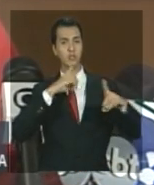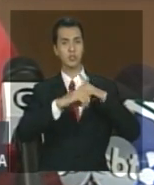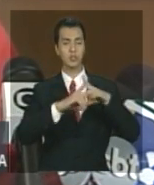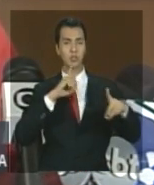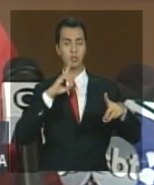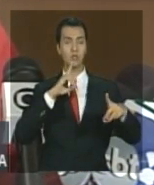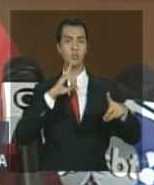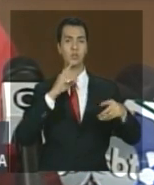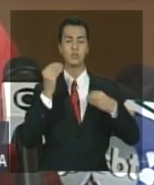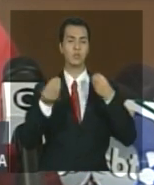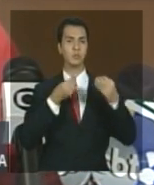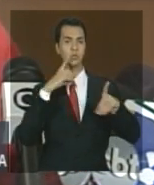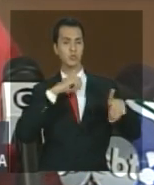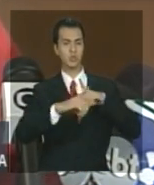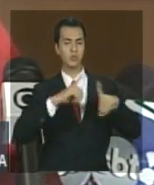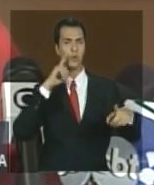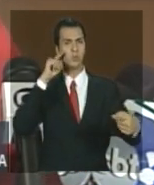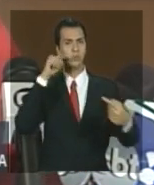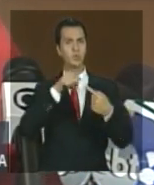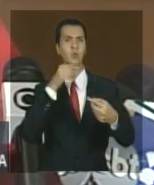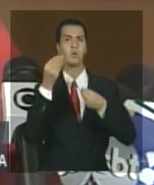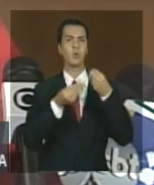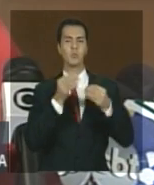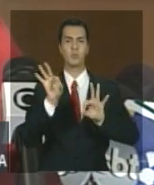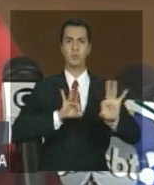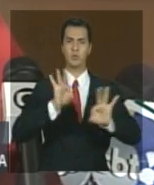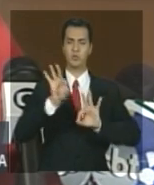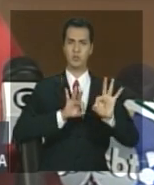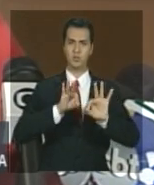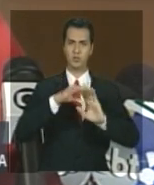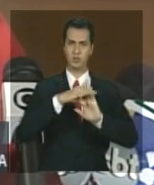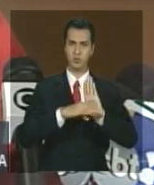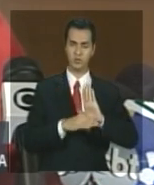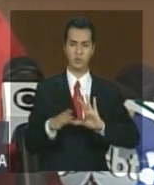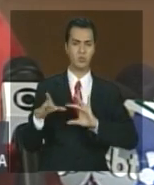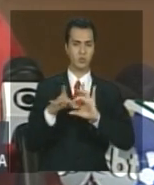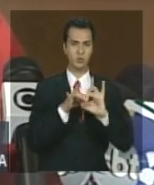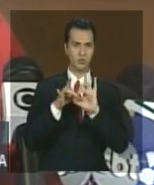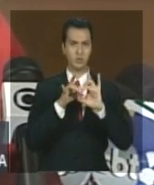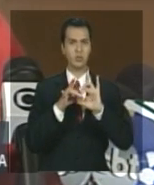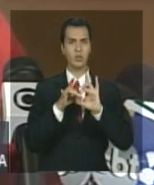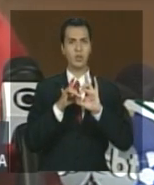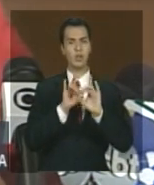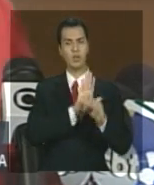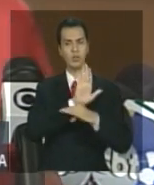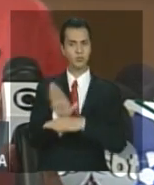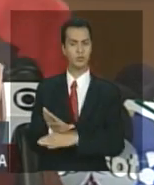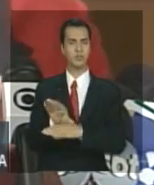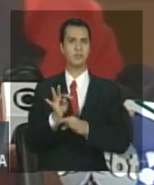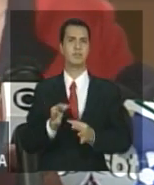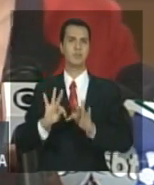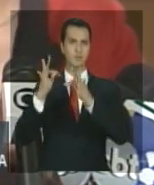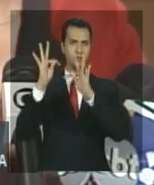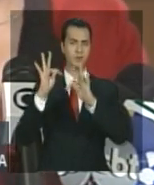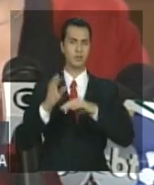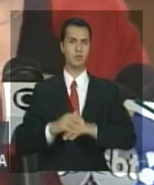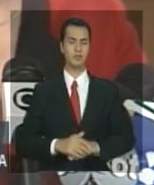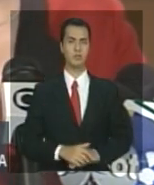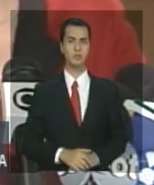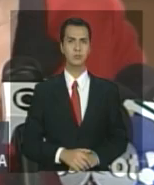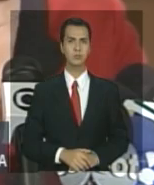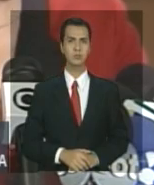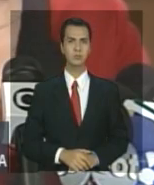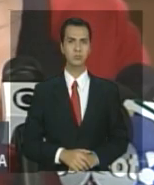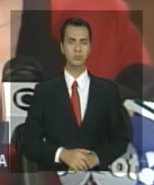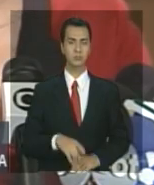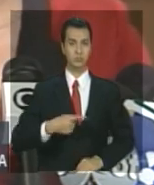objetivos, né? Discussões objetivas a respeito de projetos de cooperação tecnológica. Nos interessa que